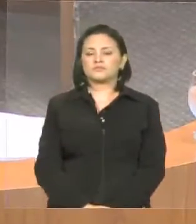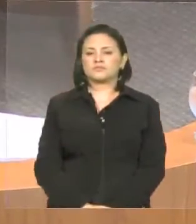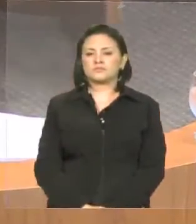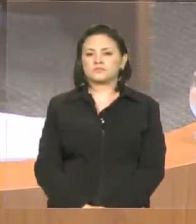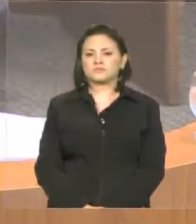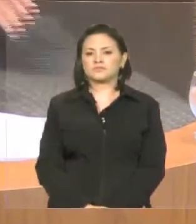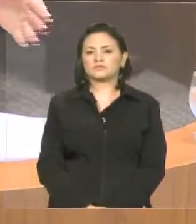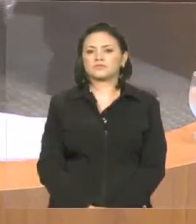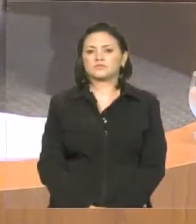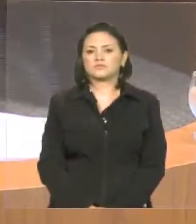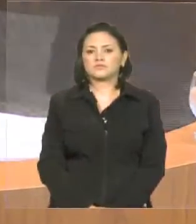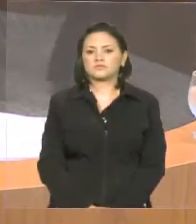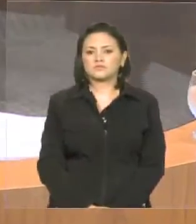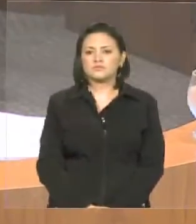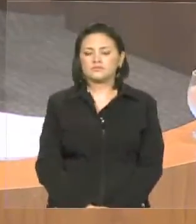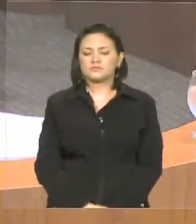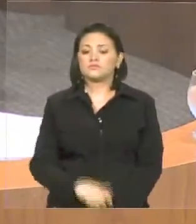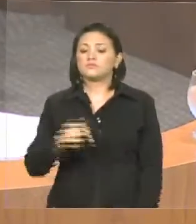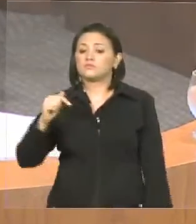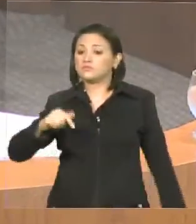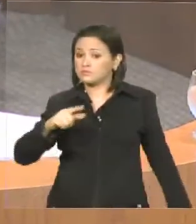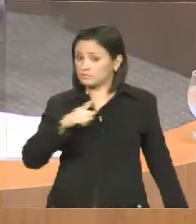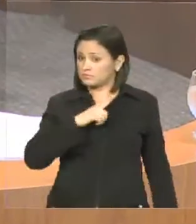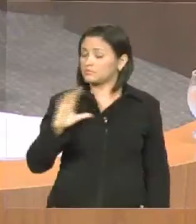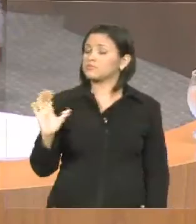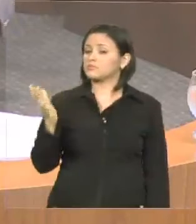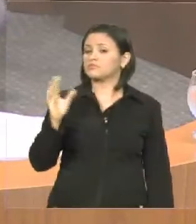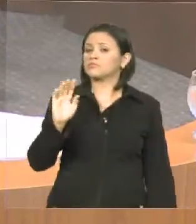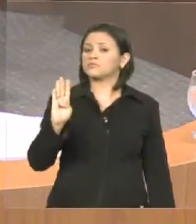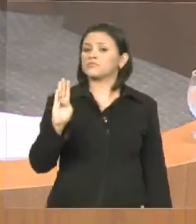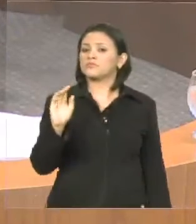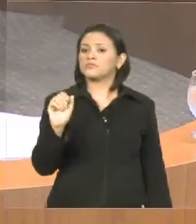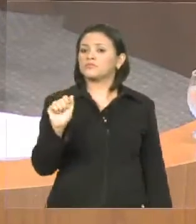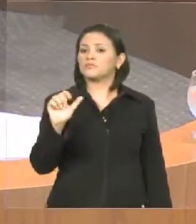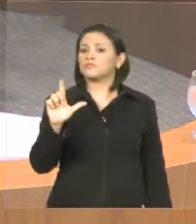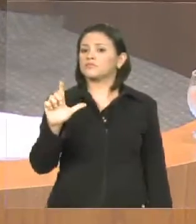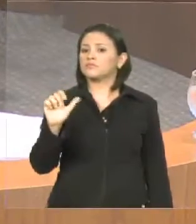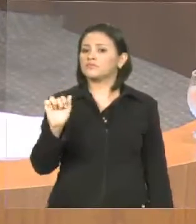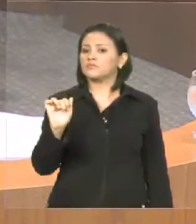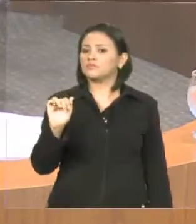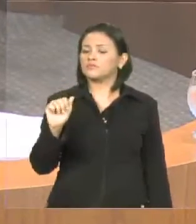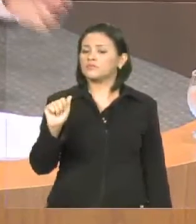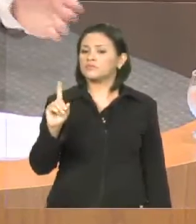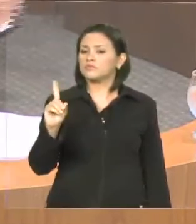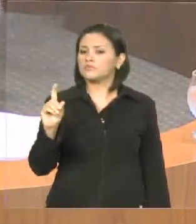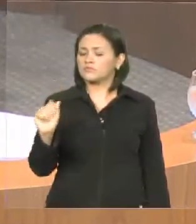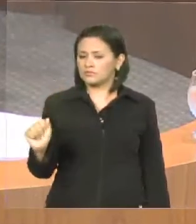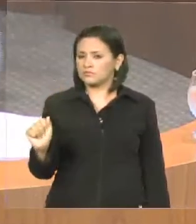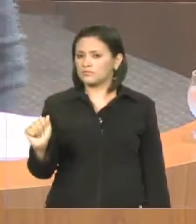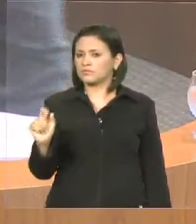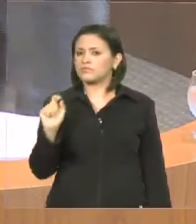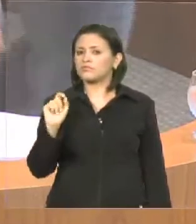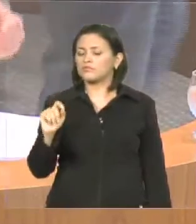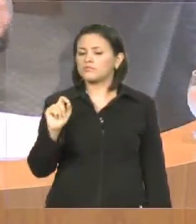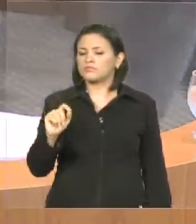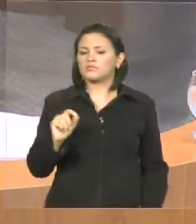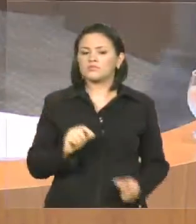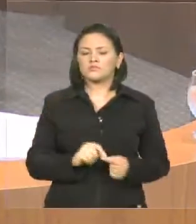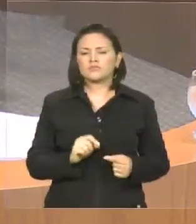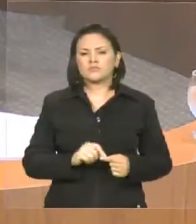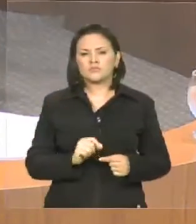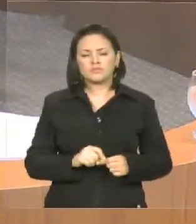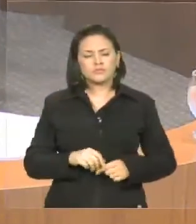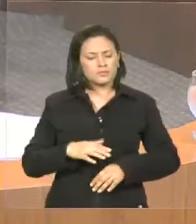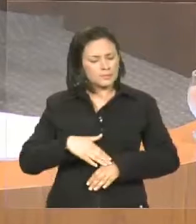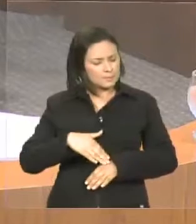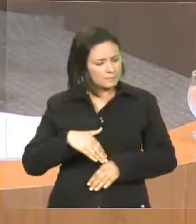resistência. Foi aqui que teve a balaiada, uma resistência na época do Império, que inclusive o maior baluarte do